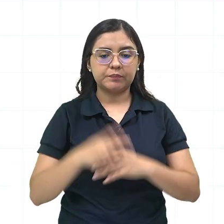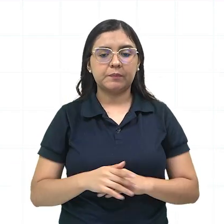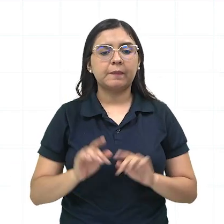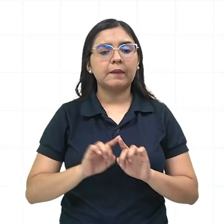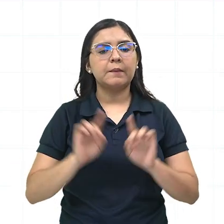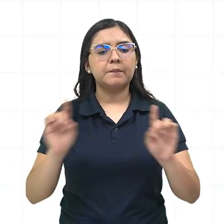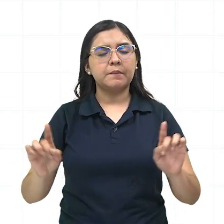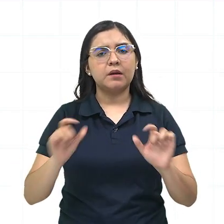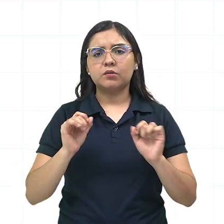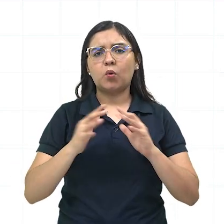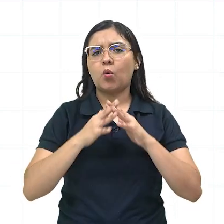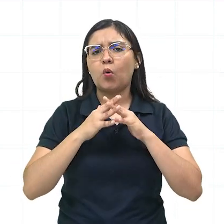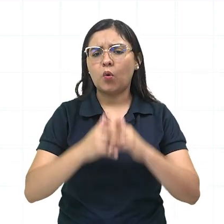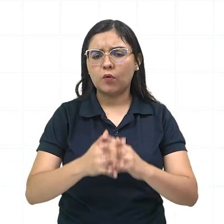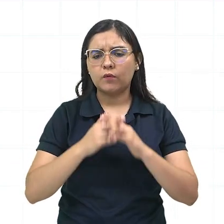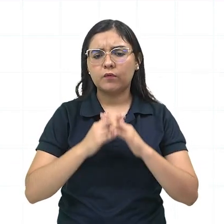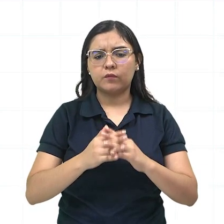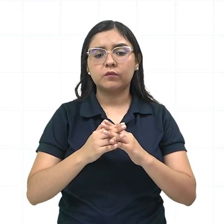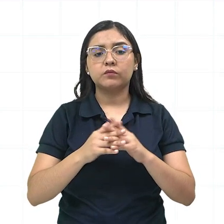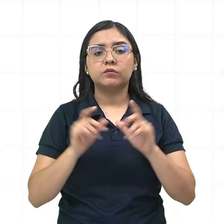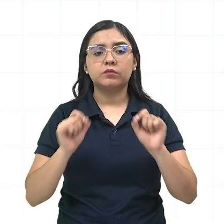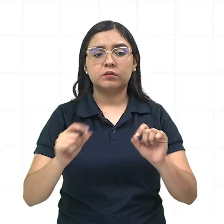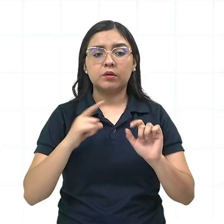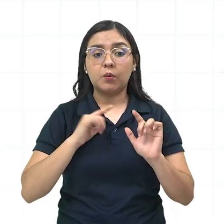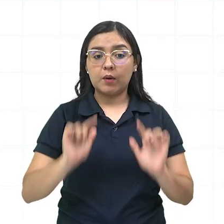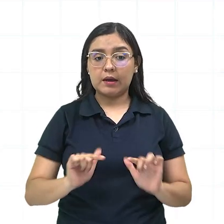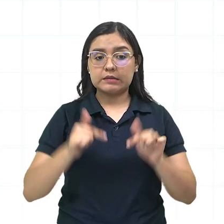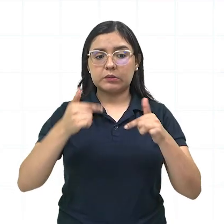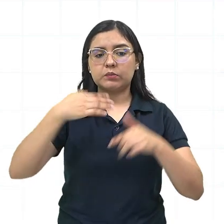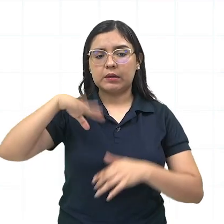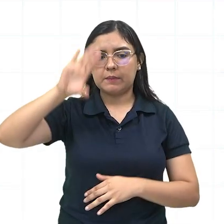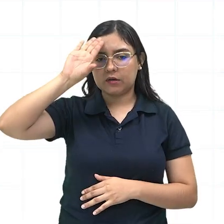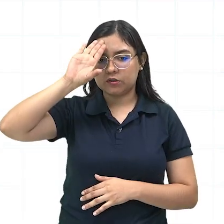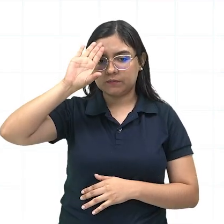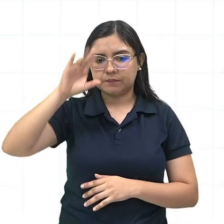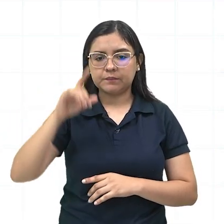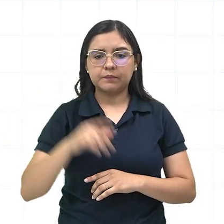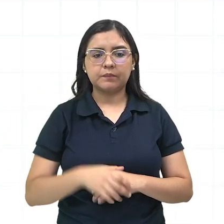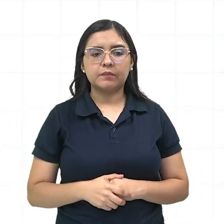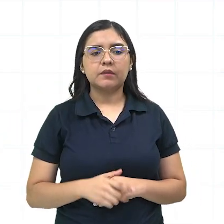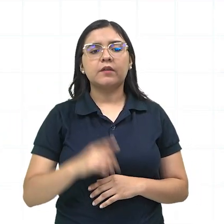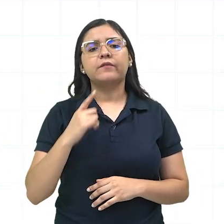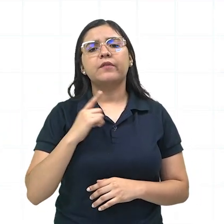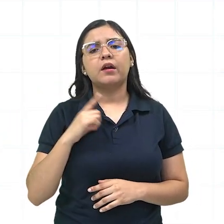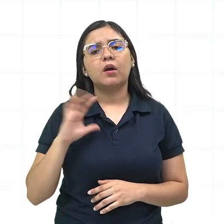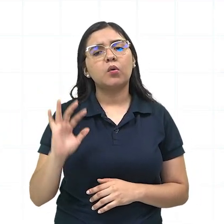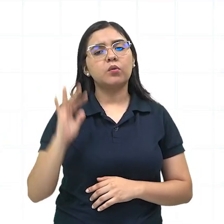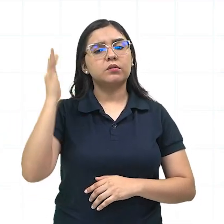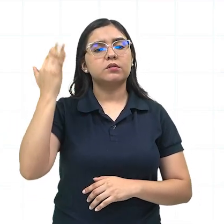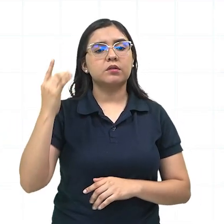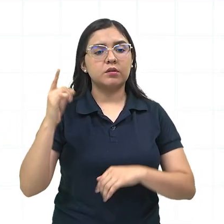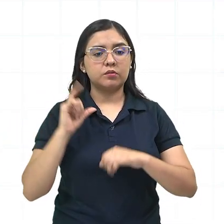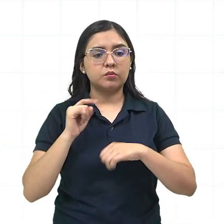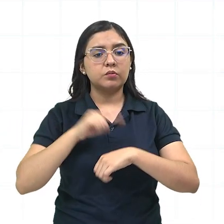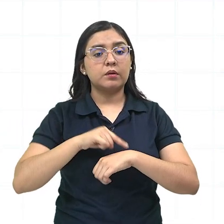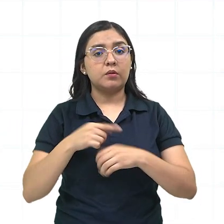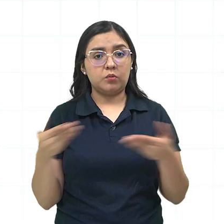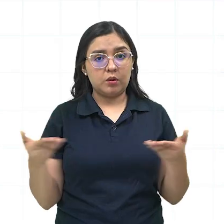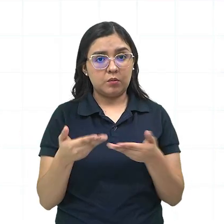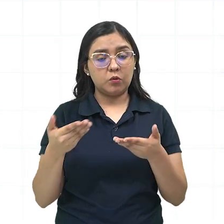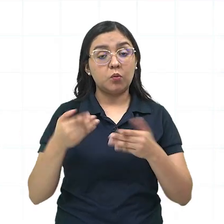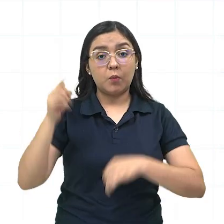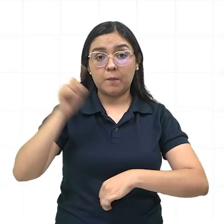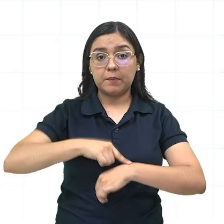não podemos confundir com a ação dramática, que ela já vai ser aquilo que ocorre no tempo